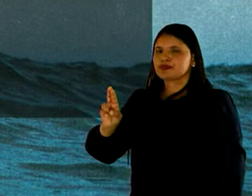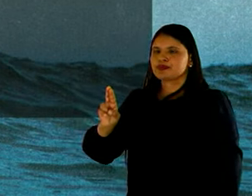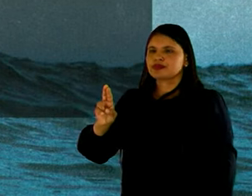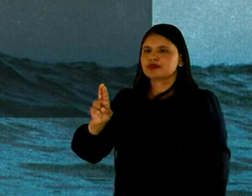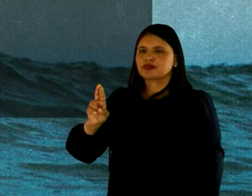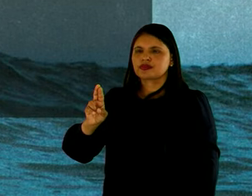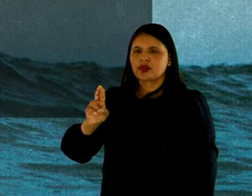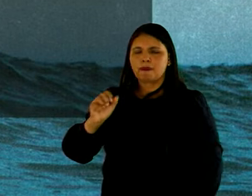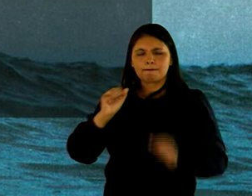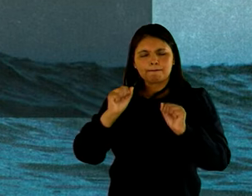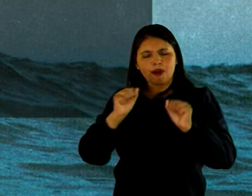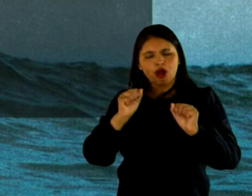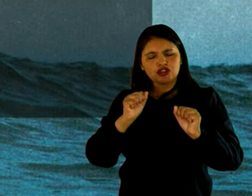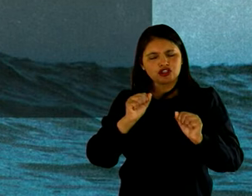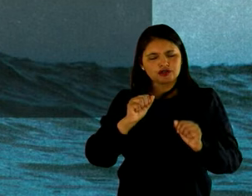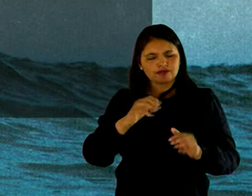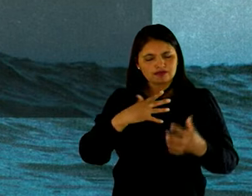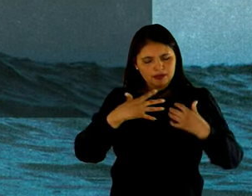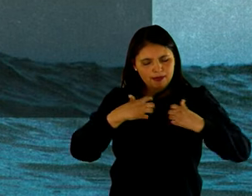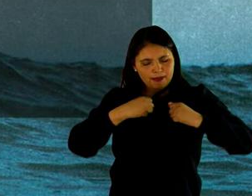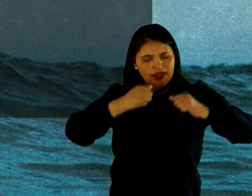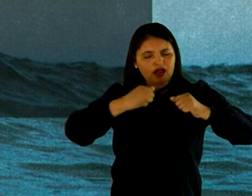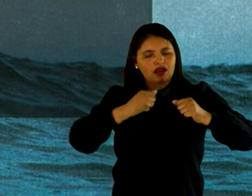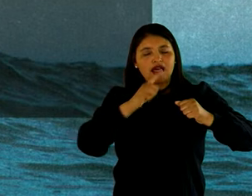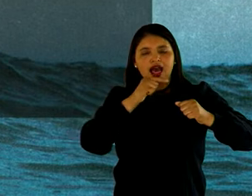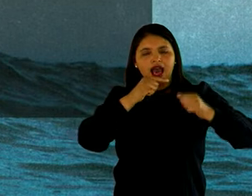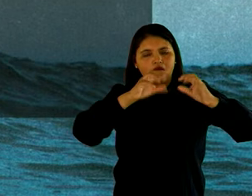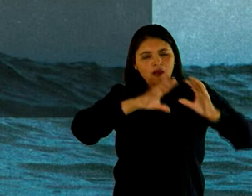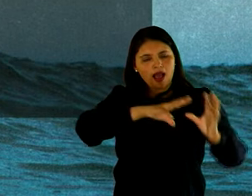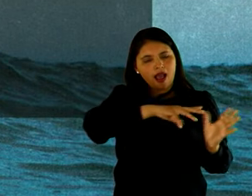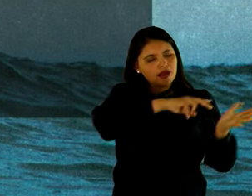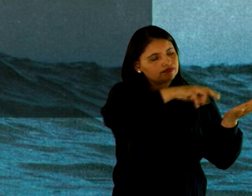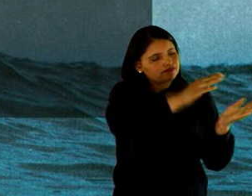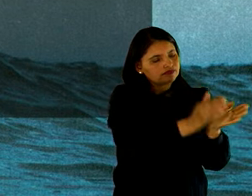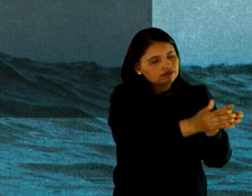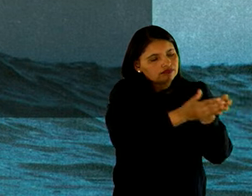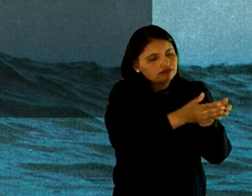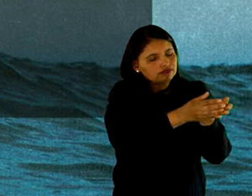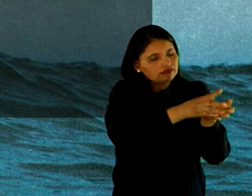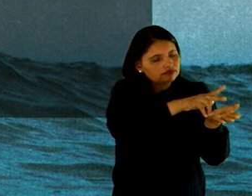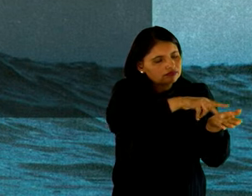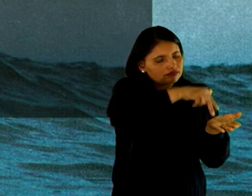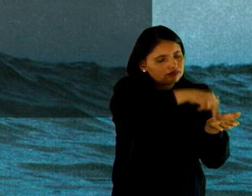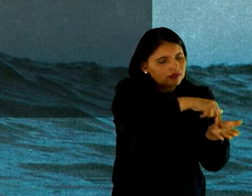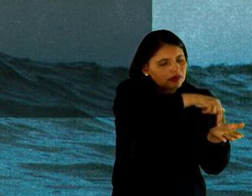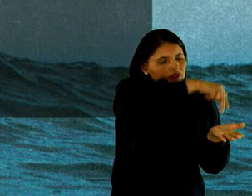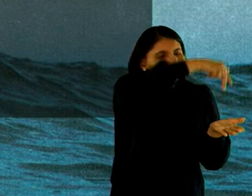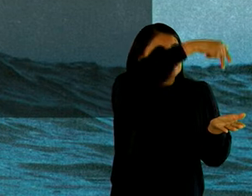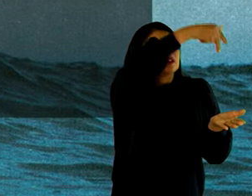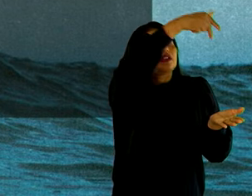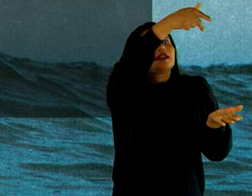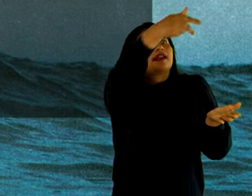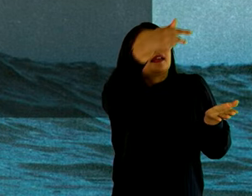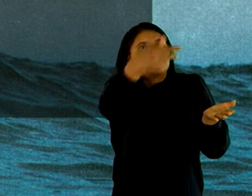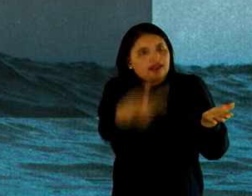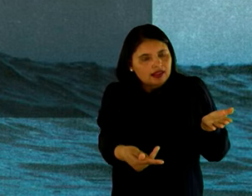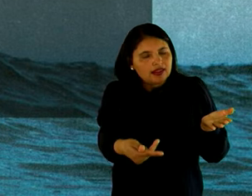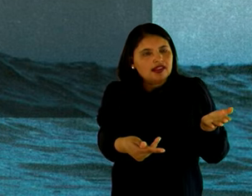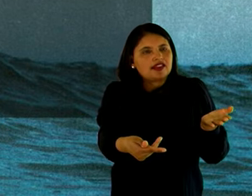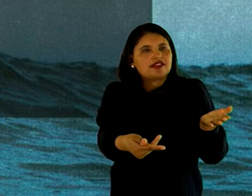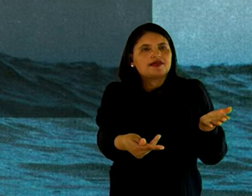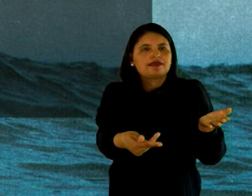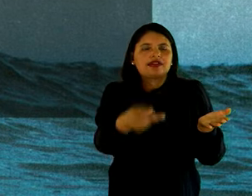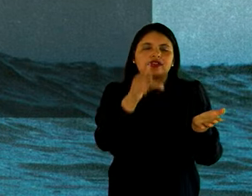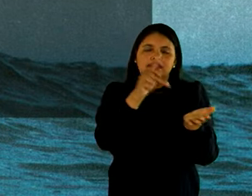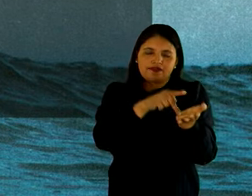Levantai-me e lançai-me ao mar, e o mar se vos aquiietará,